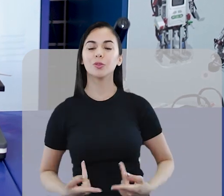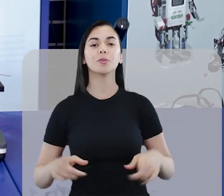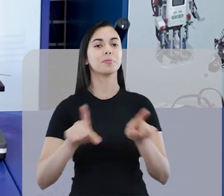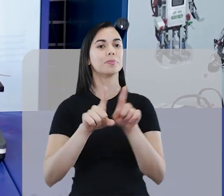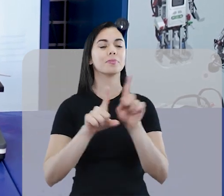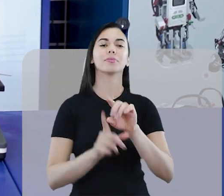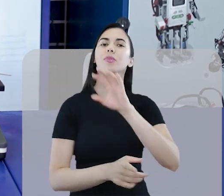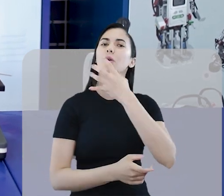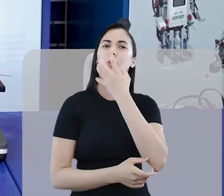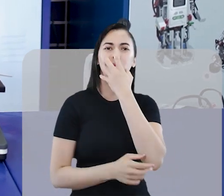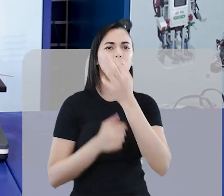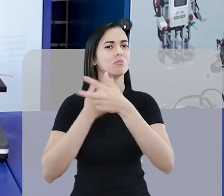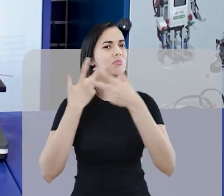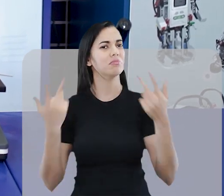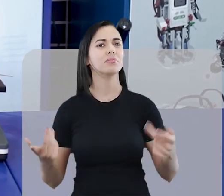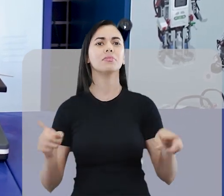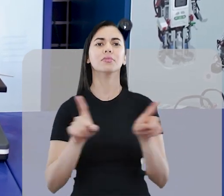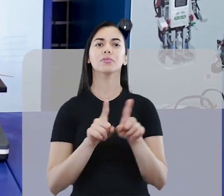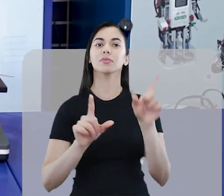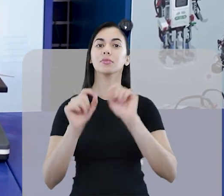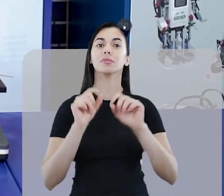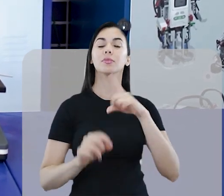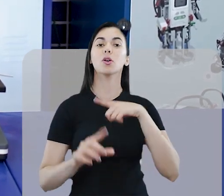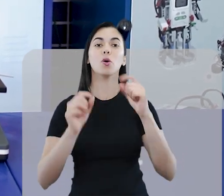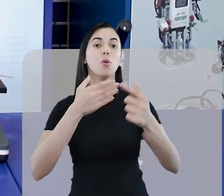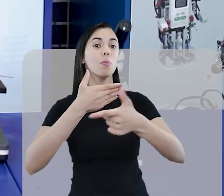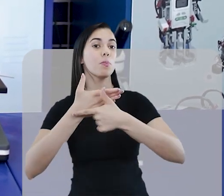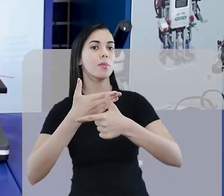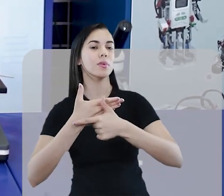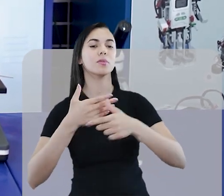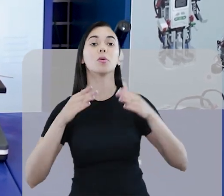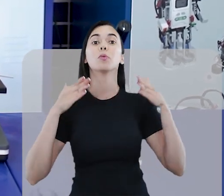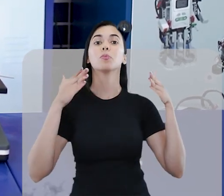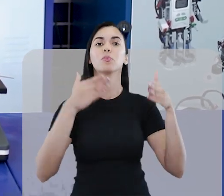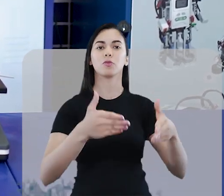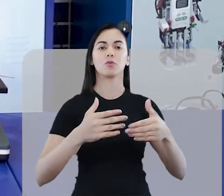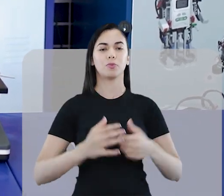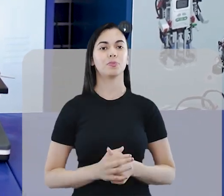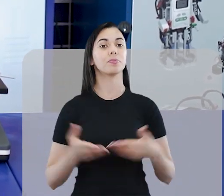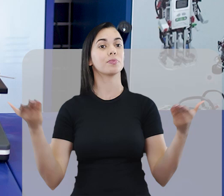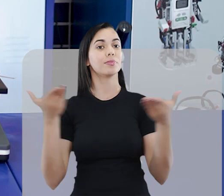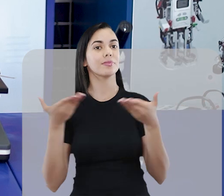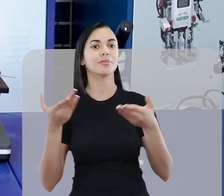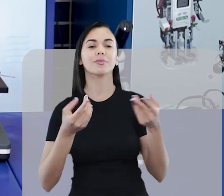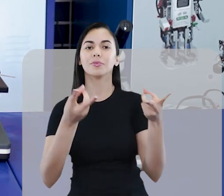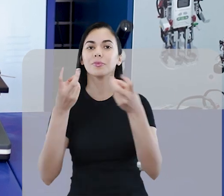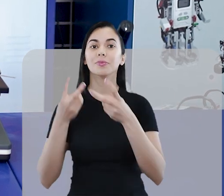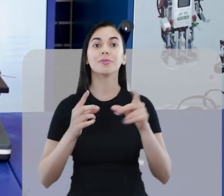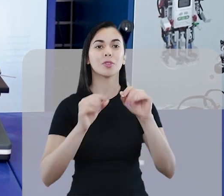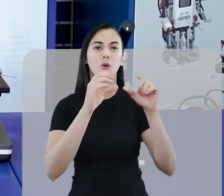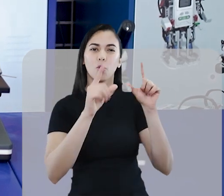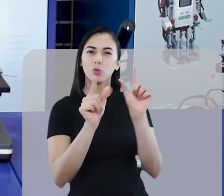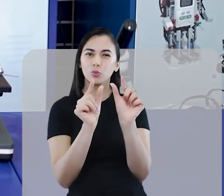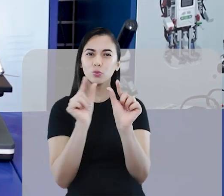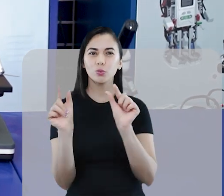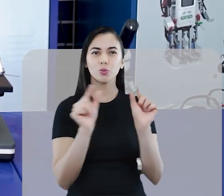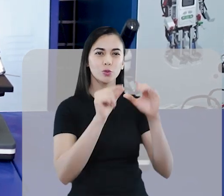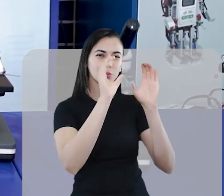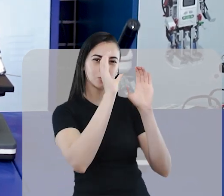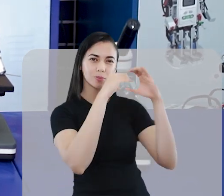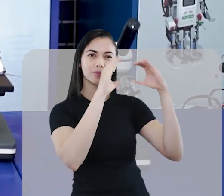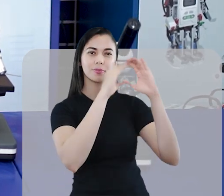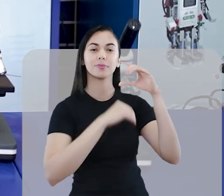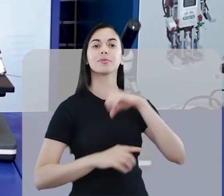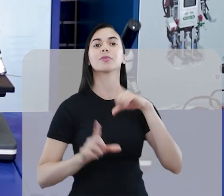geral, são responsáveis por determinar algumas funções. Hoje nós vamos observar algumas lâminas ao microscópio que contêm